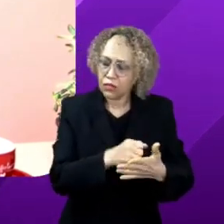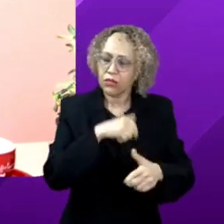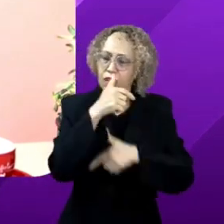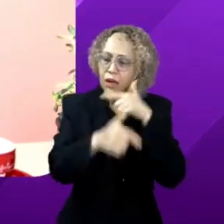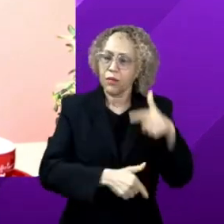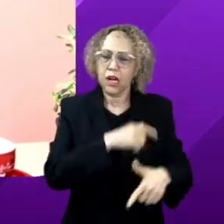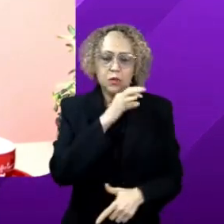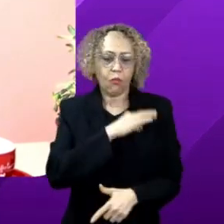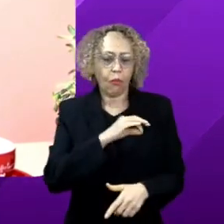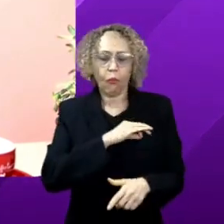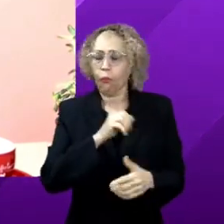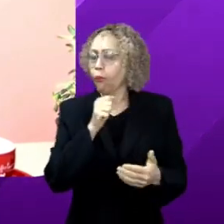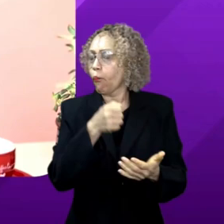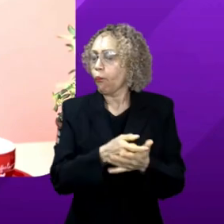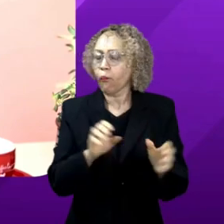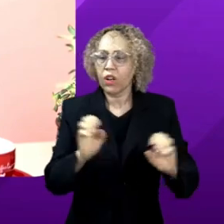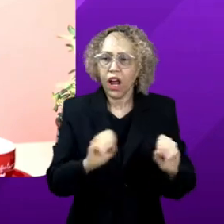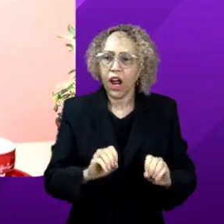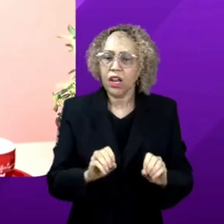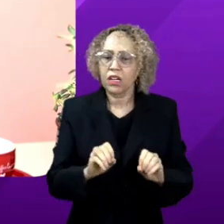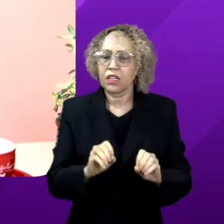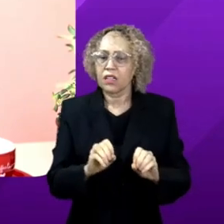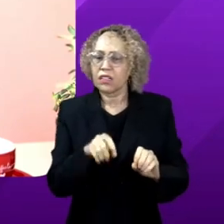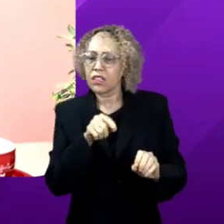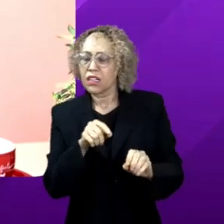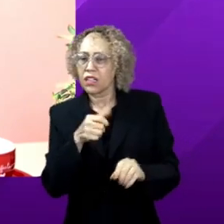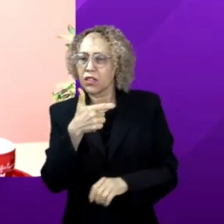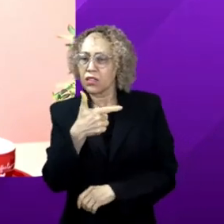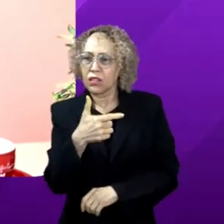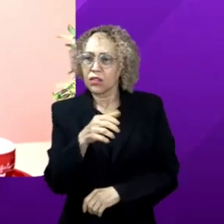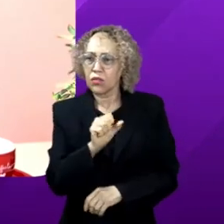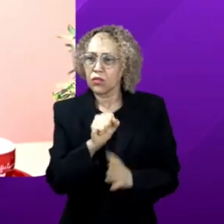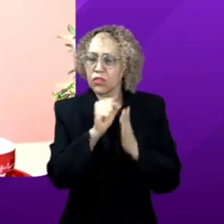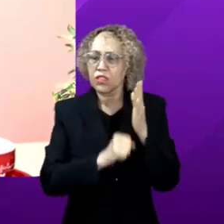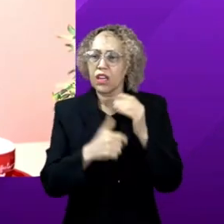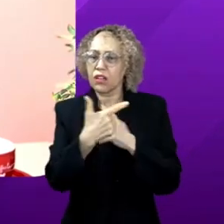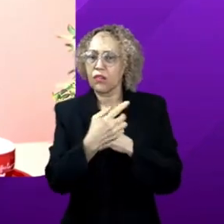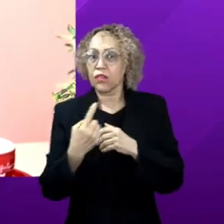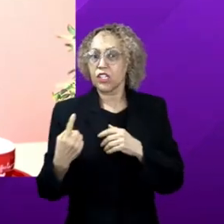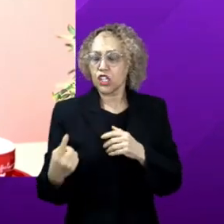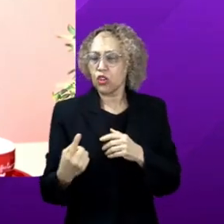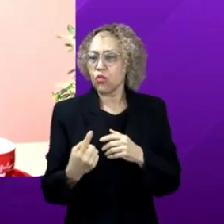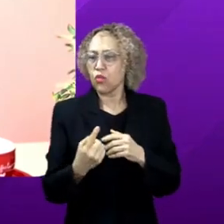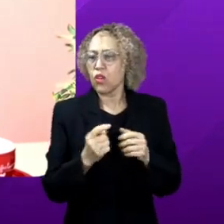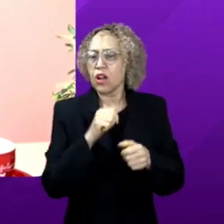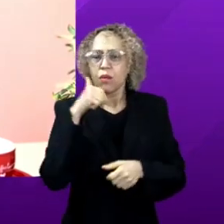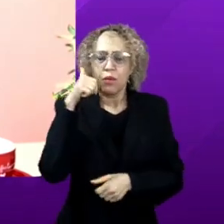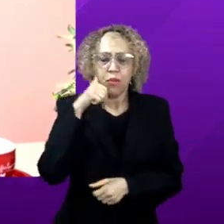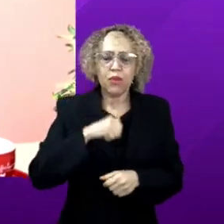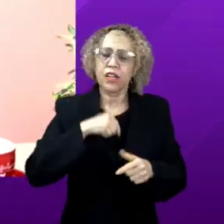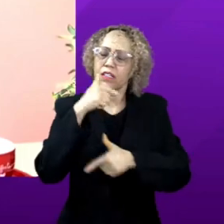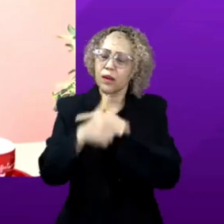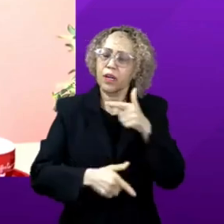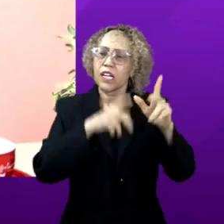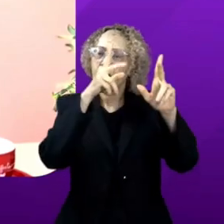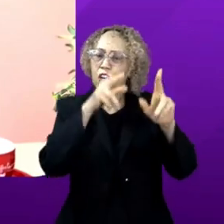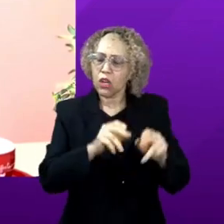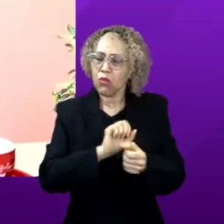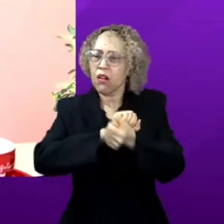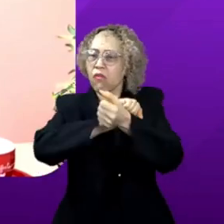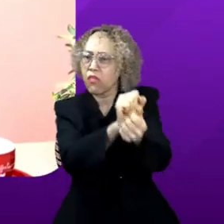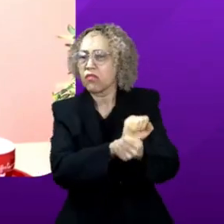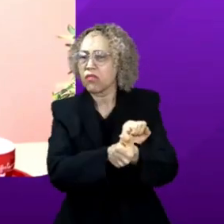moderna no século XXI para as mulheres que estão nos seus lares trabalhando cotidianamente sem ter nenhum tipo